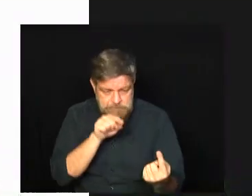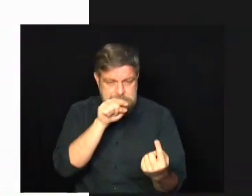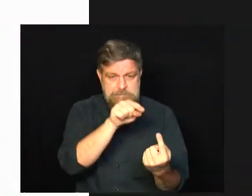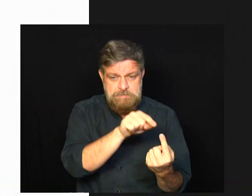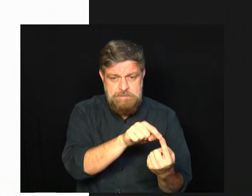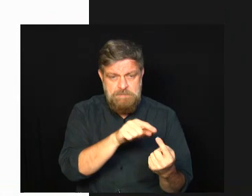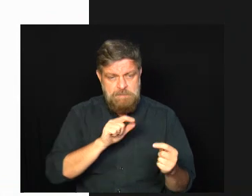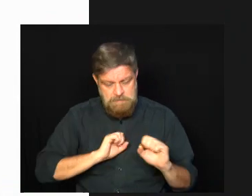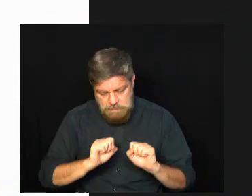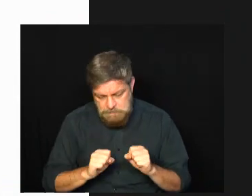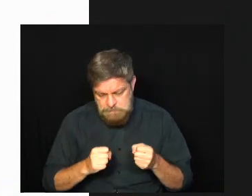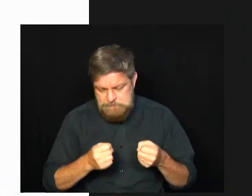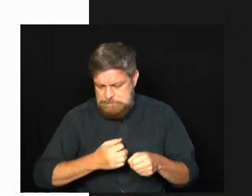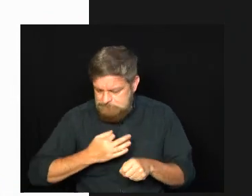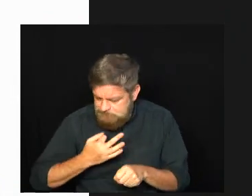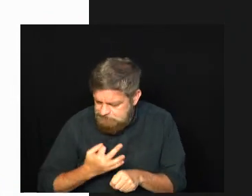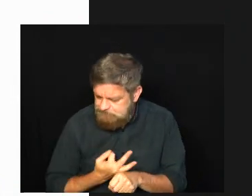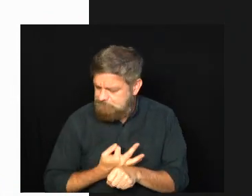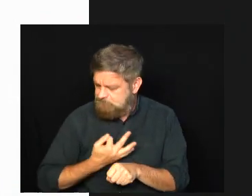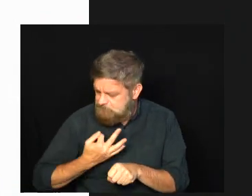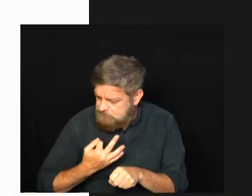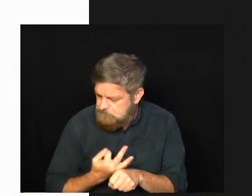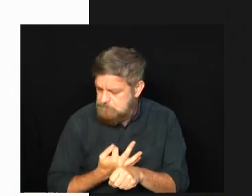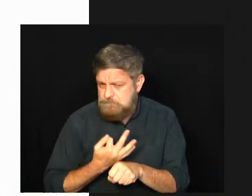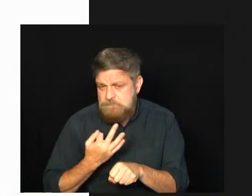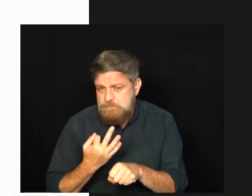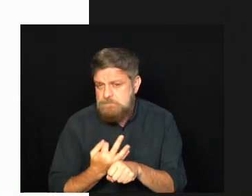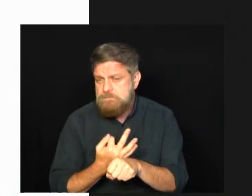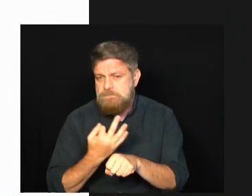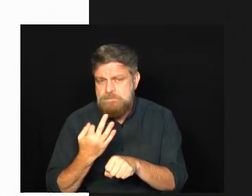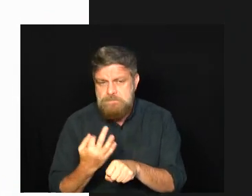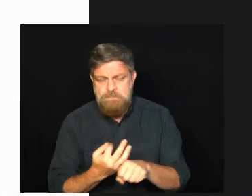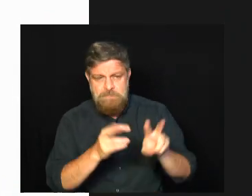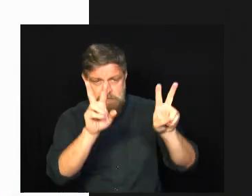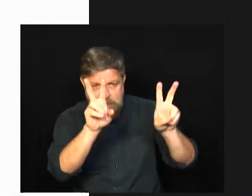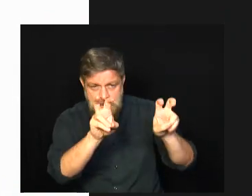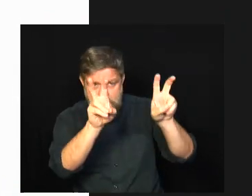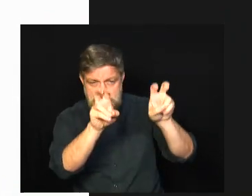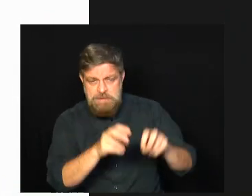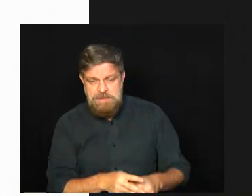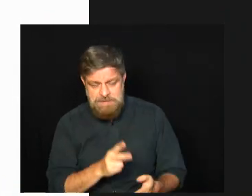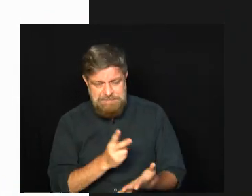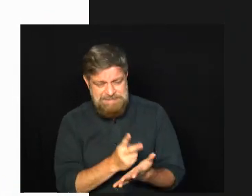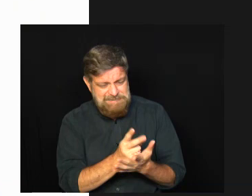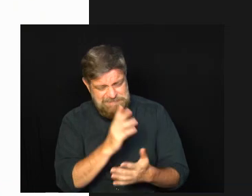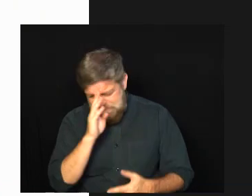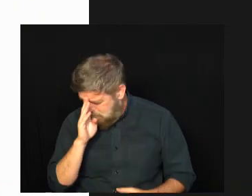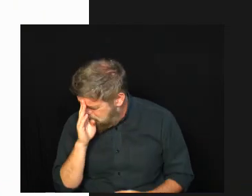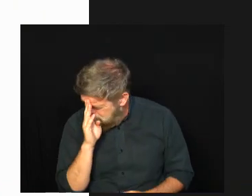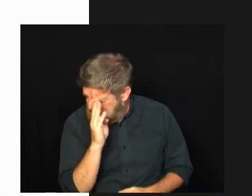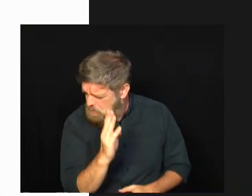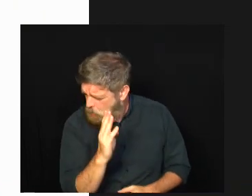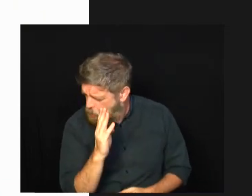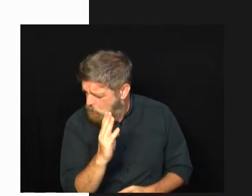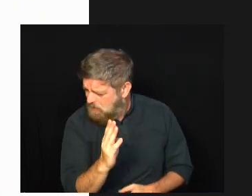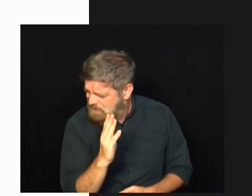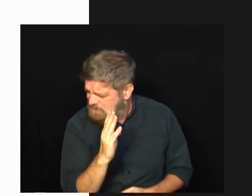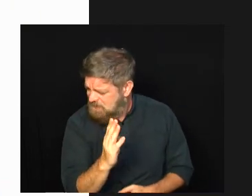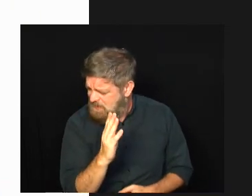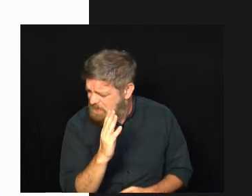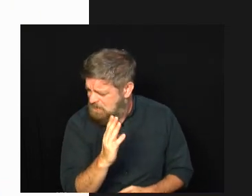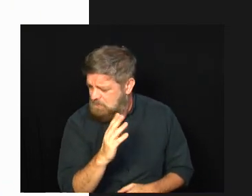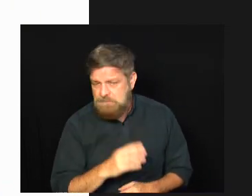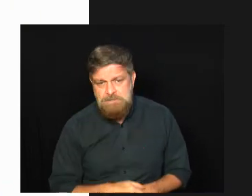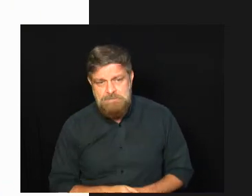venho insistindo para que este tema seja um tema prioritário na discussão